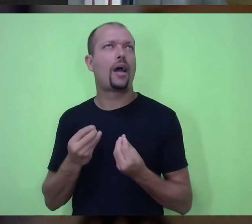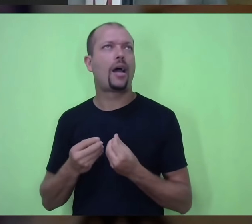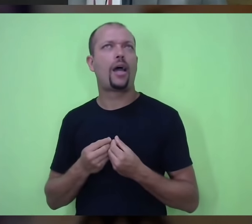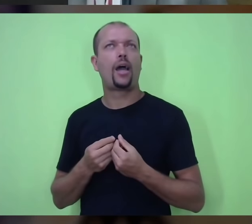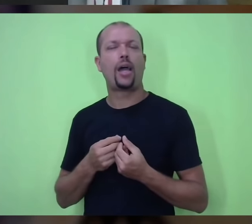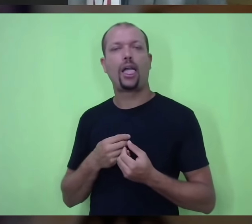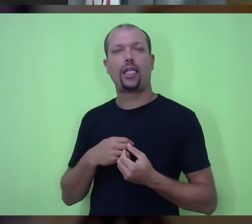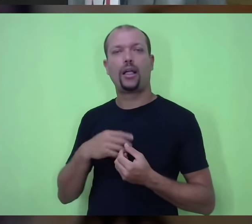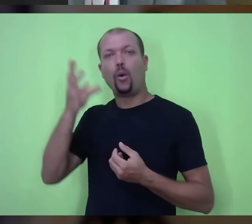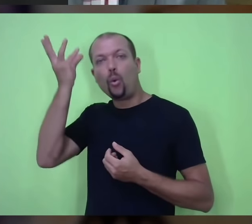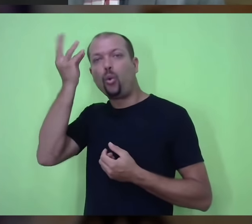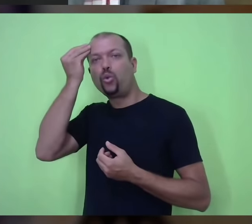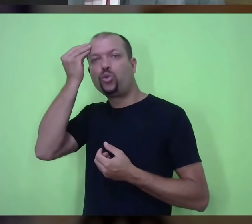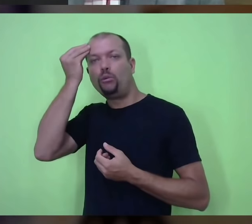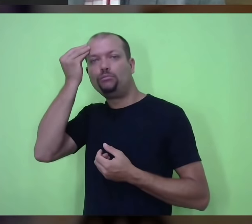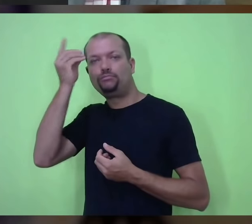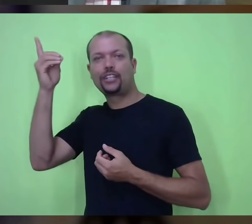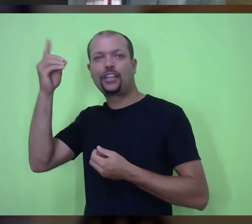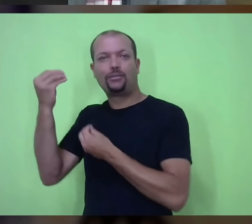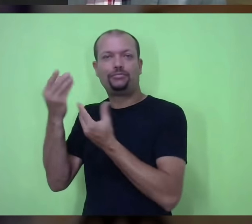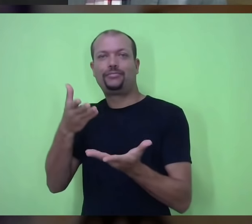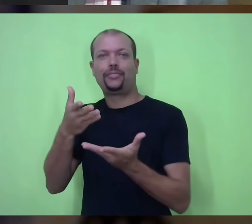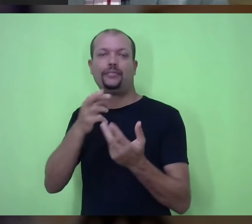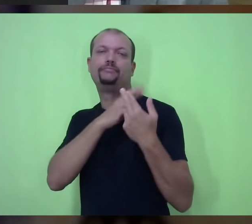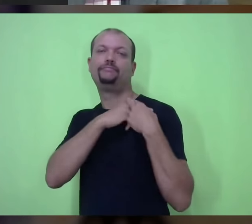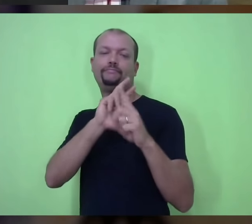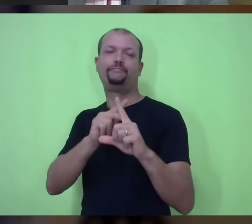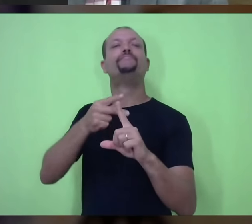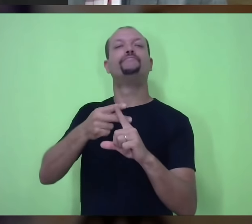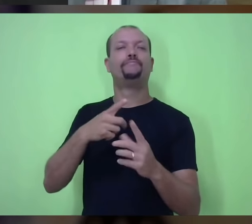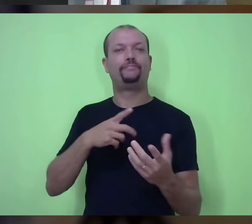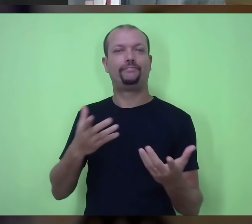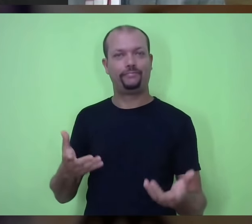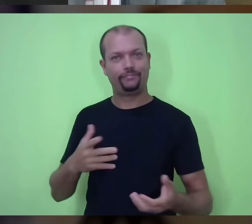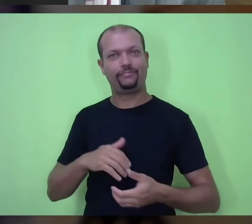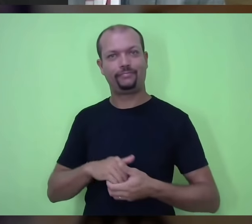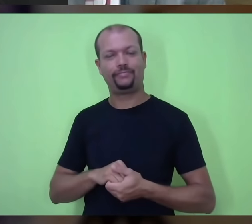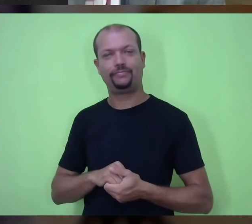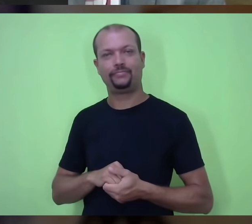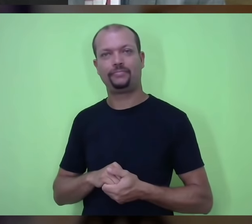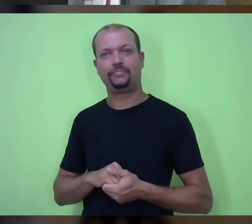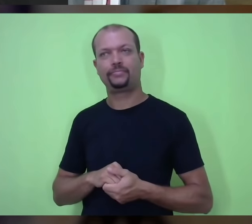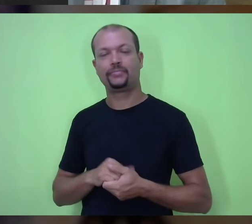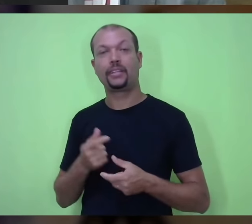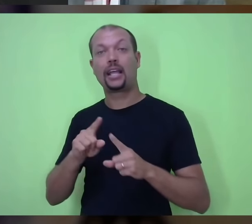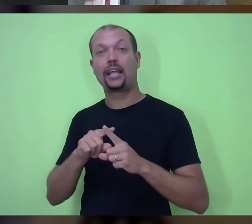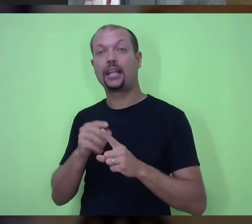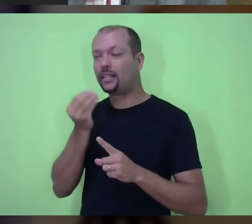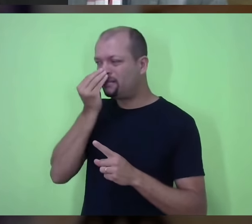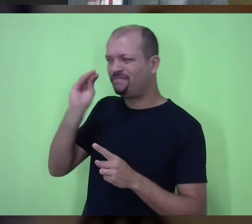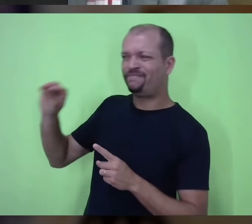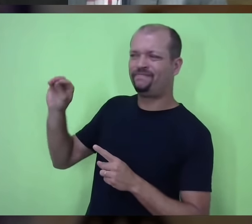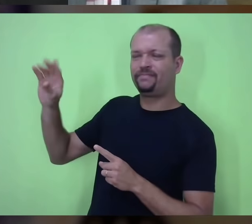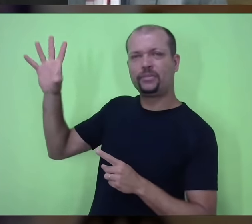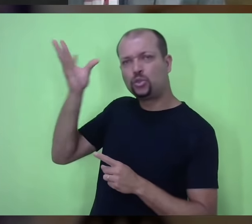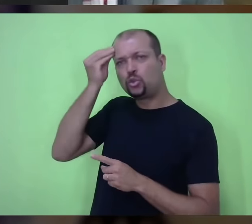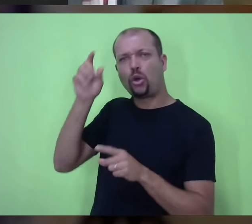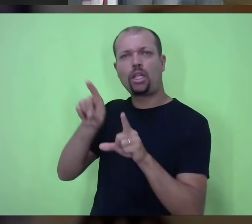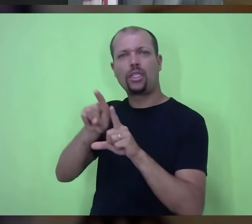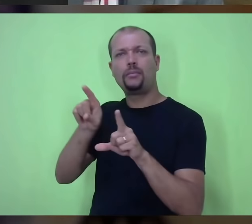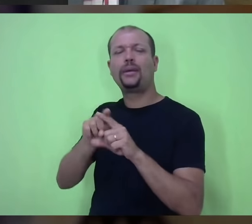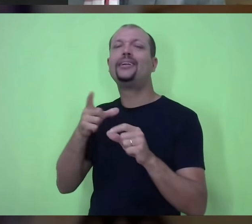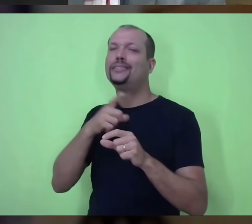quanto maior o dom oferecido ao ser humano, mais responsabilidade o ser humano tem em relação a esse dom. E a rejeição desse dom, ela